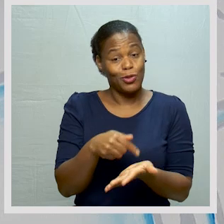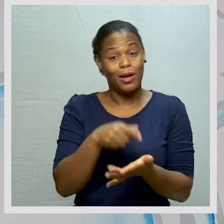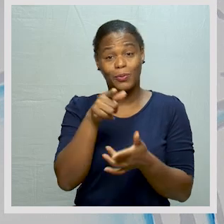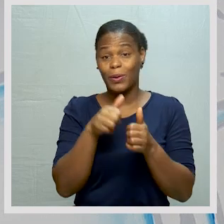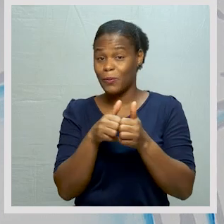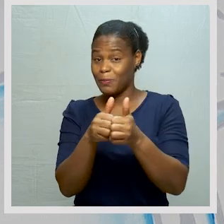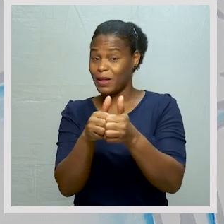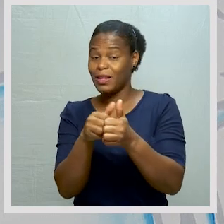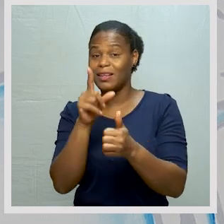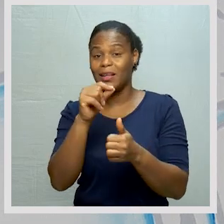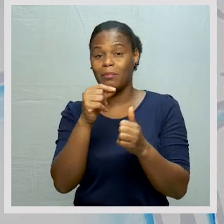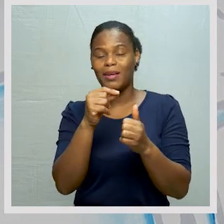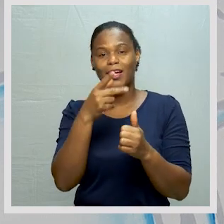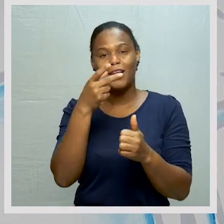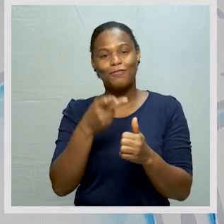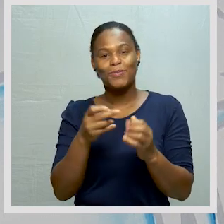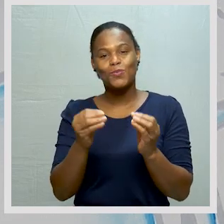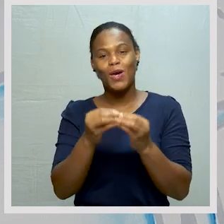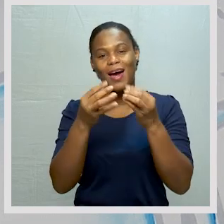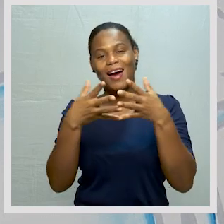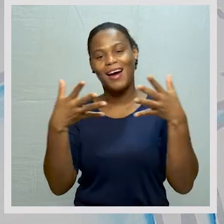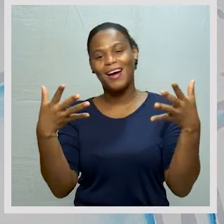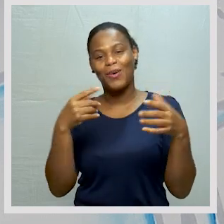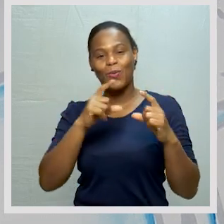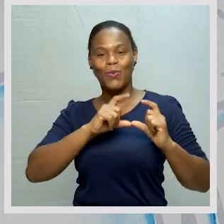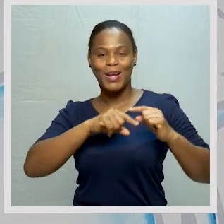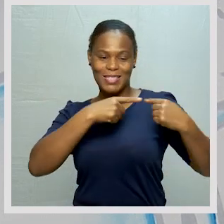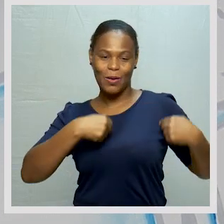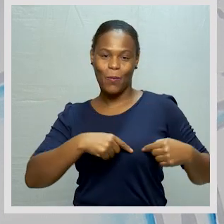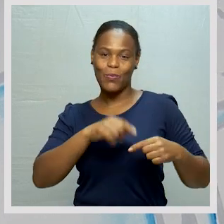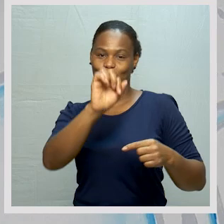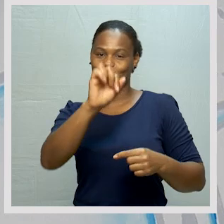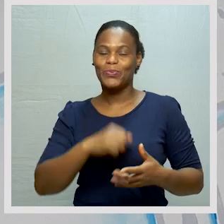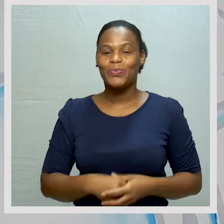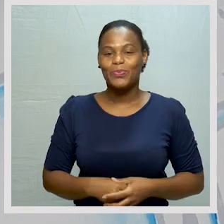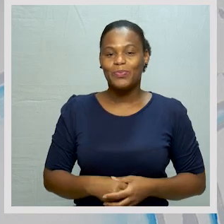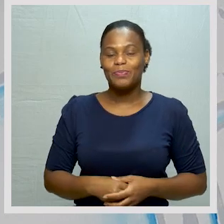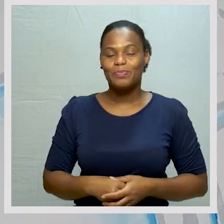e fiquem com um beijo grande no vosso coração.